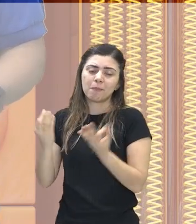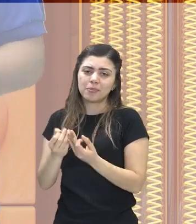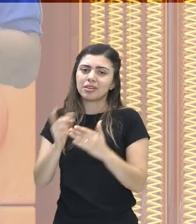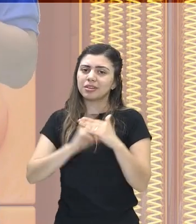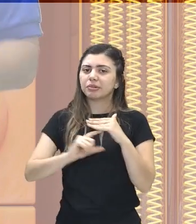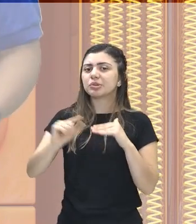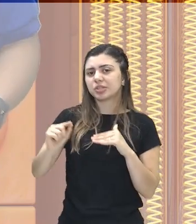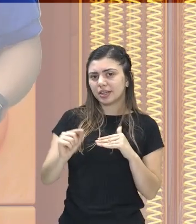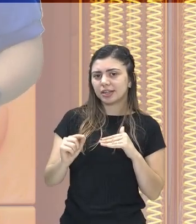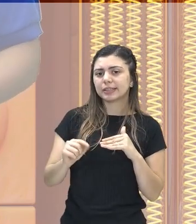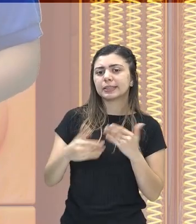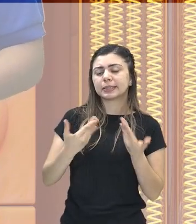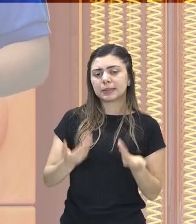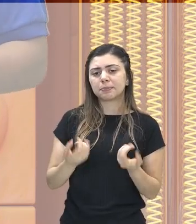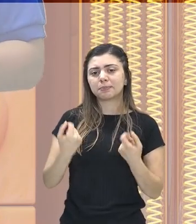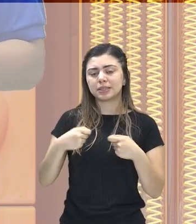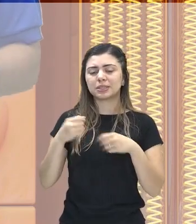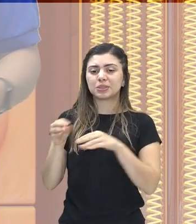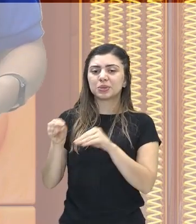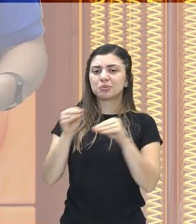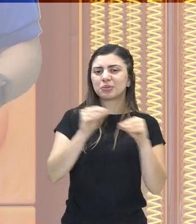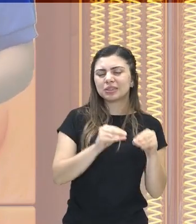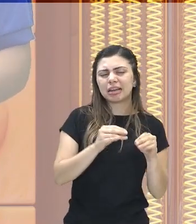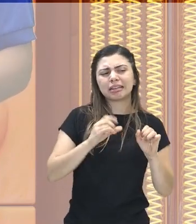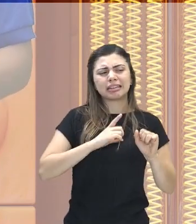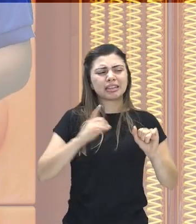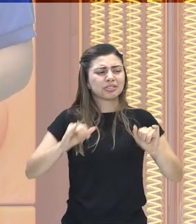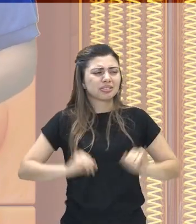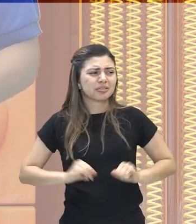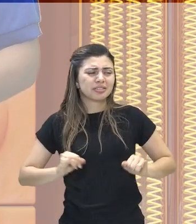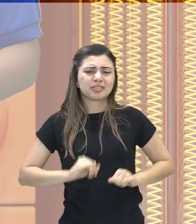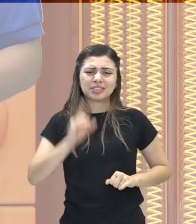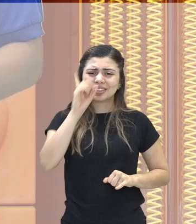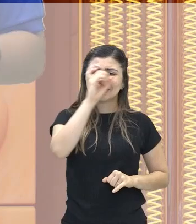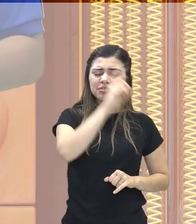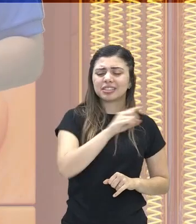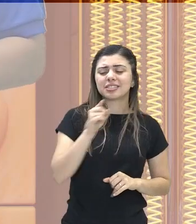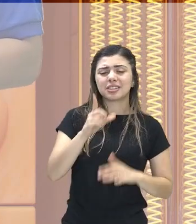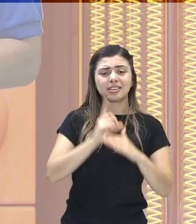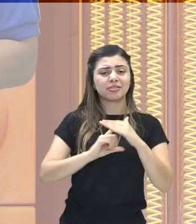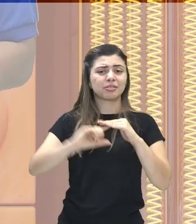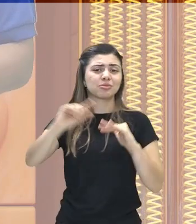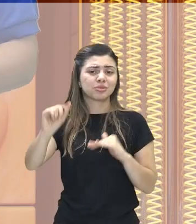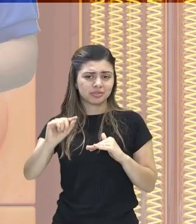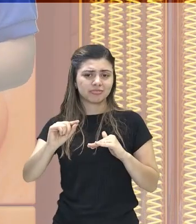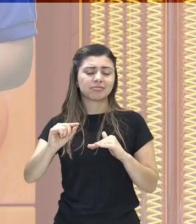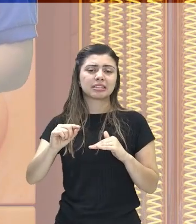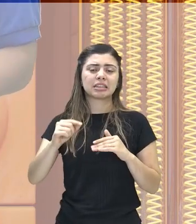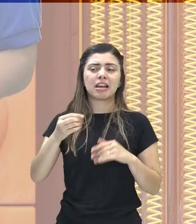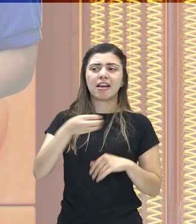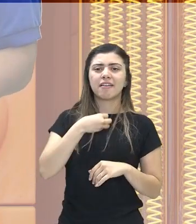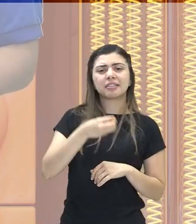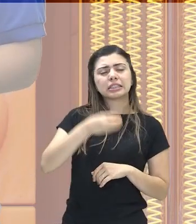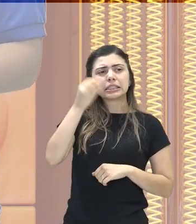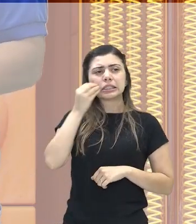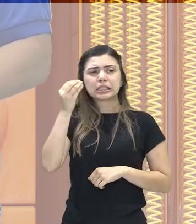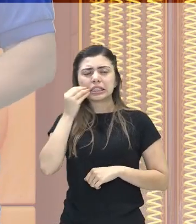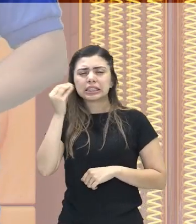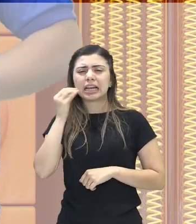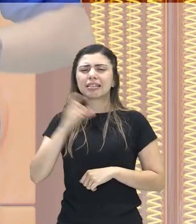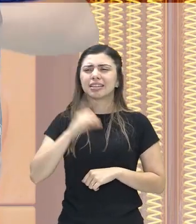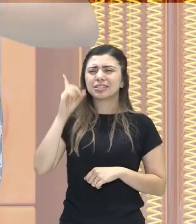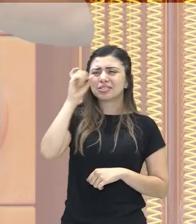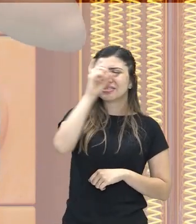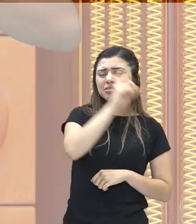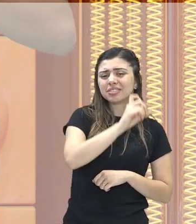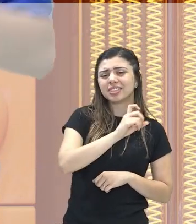refugiada, né, teve que vir ali, está passando por muitas dificuldades. Ele vai embora, vai tentar viver a vida dele, vai tentar passar por várias